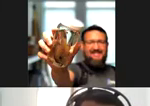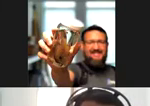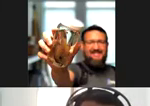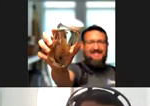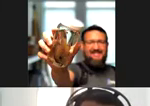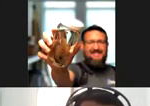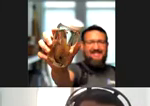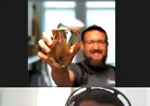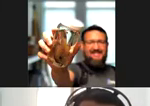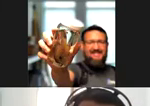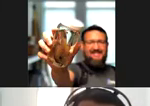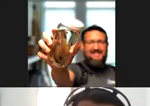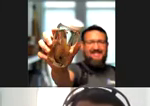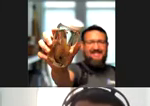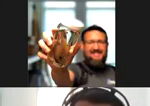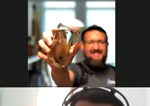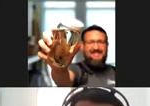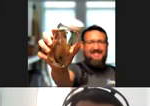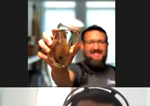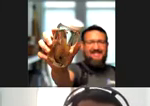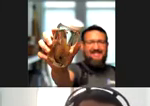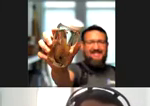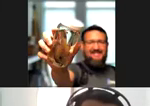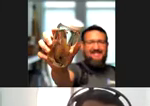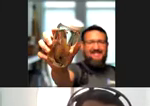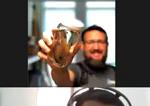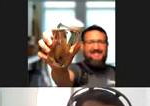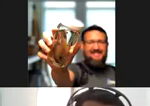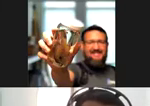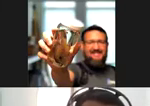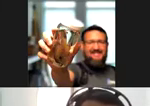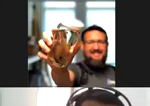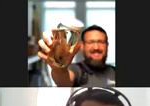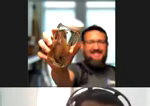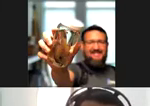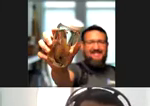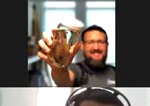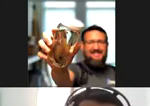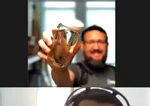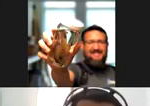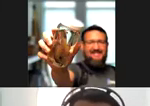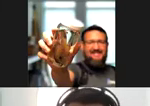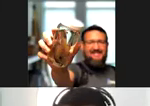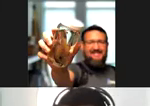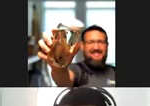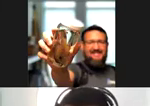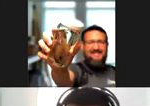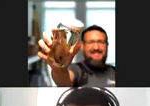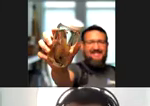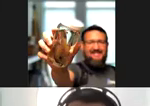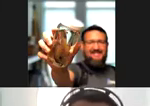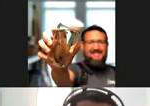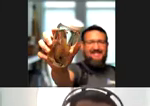para as paisagens naturais e aproveitam muito pouco da agricultura e pecuária. Os invasores eles conseguem aproveitar um pouco mais as paisagens